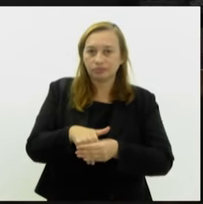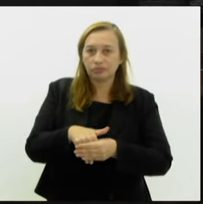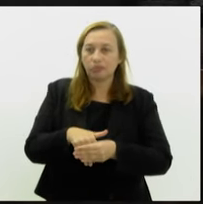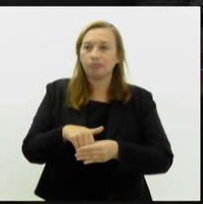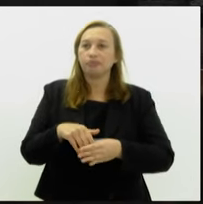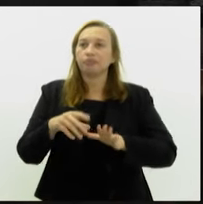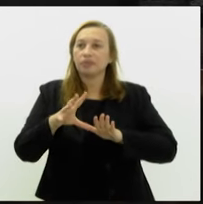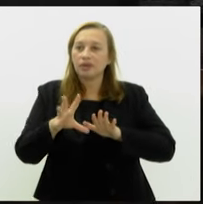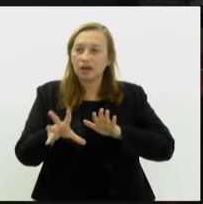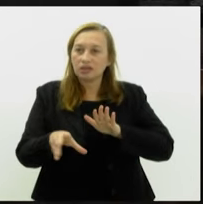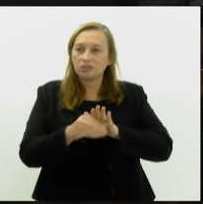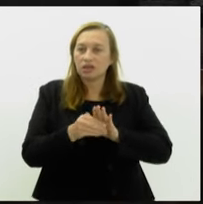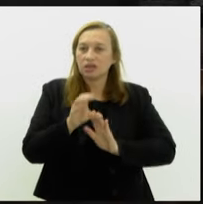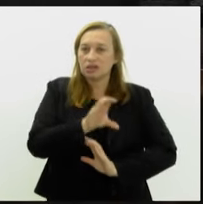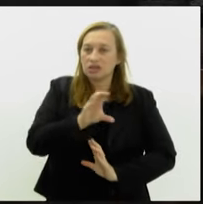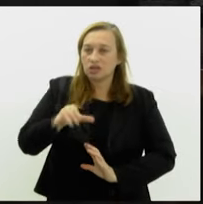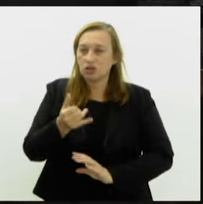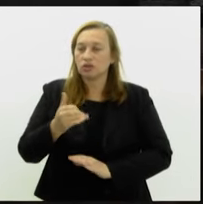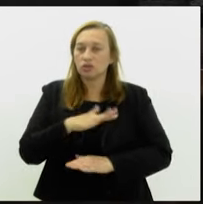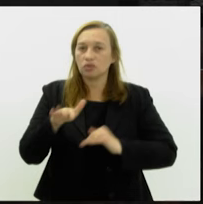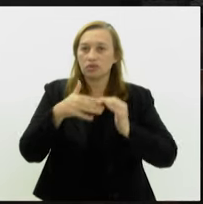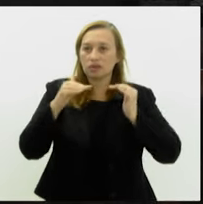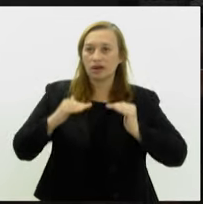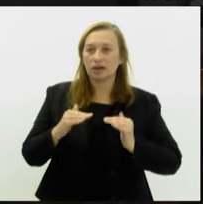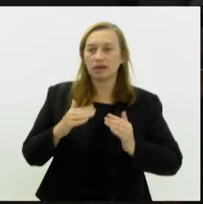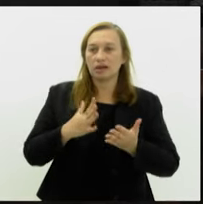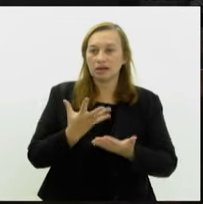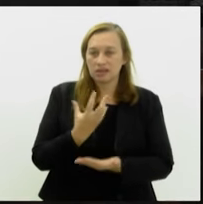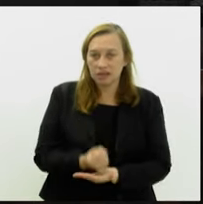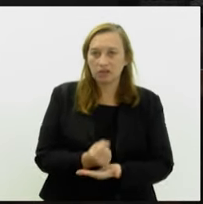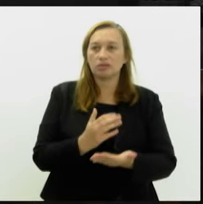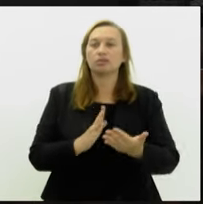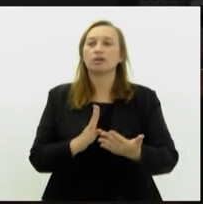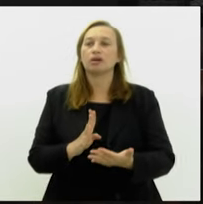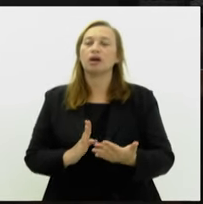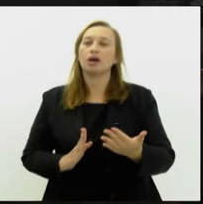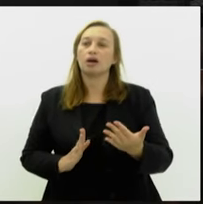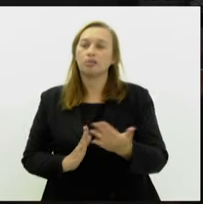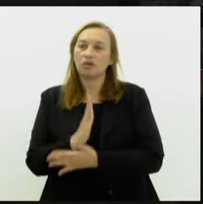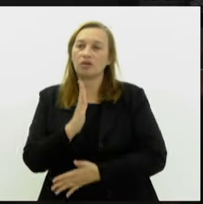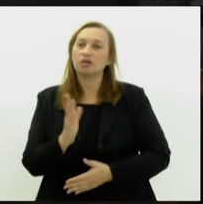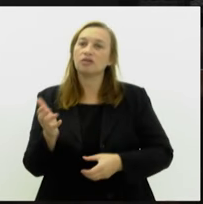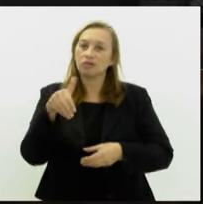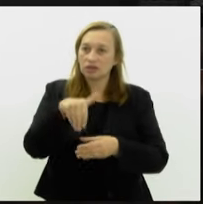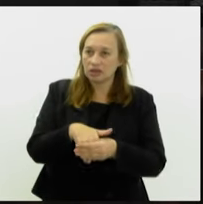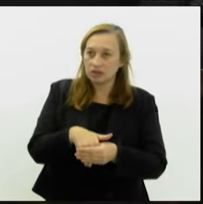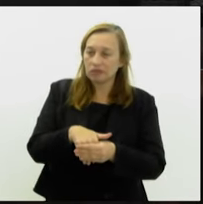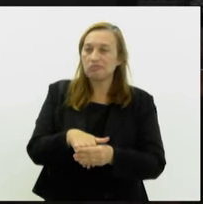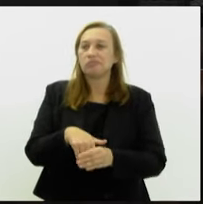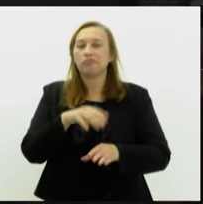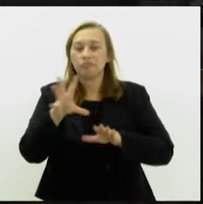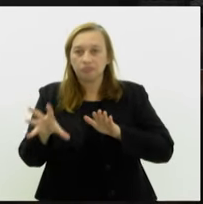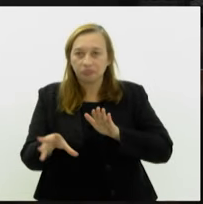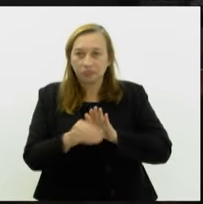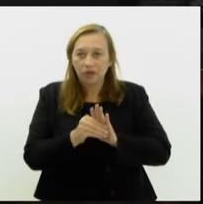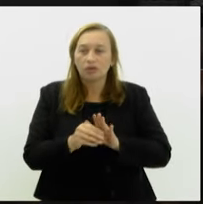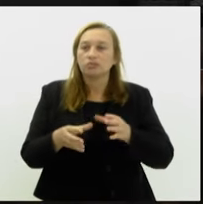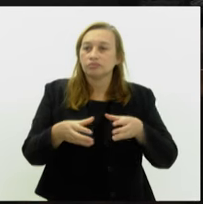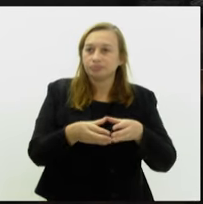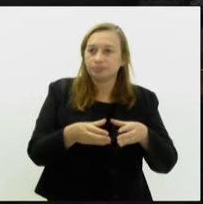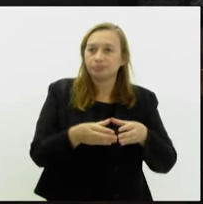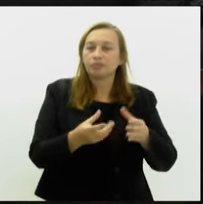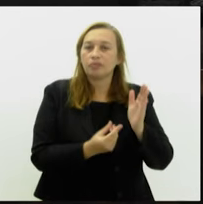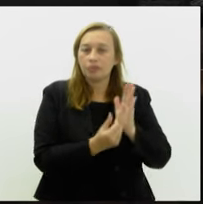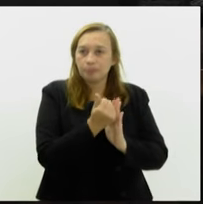as emendas da CCJ, os senhores que aprovam, permaneçam como estão, aprovada. Em votação, as emendas da Comissão de